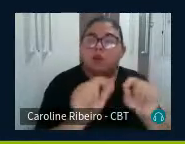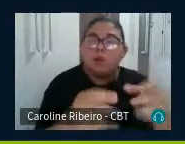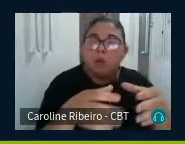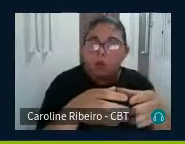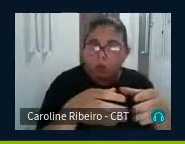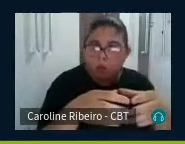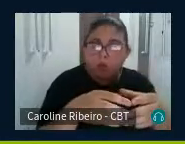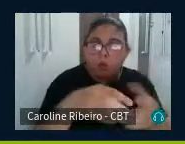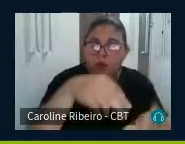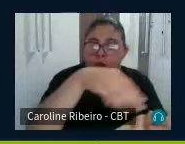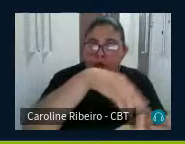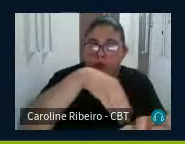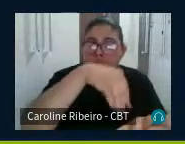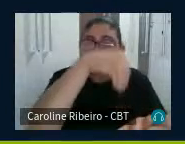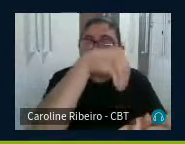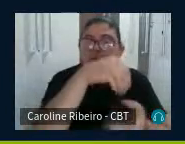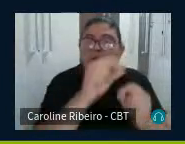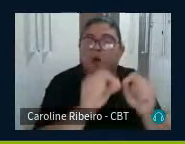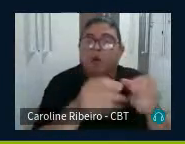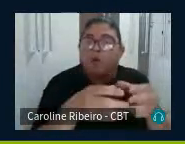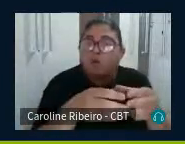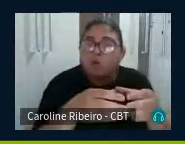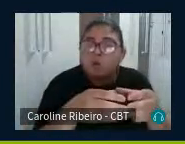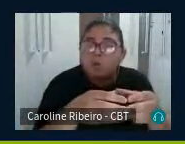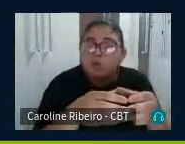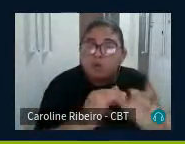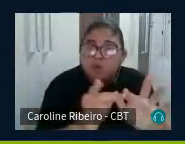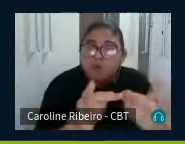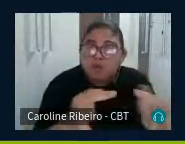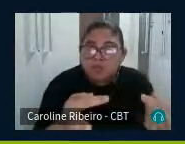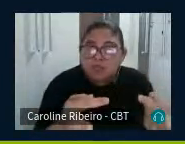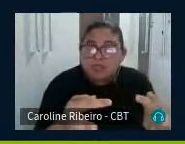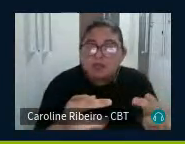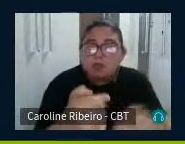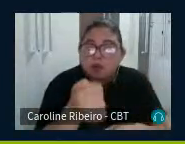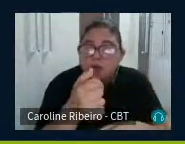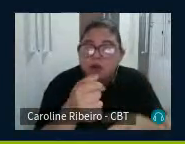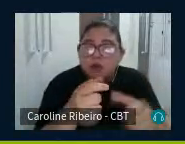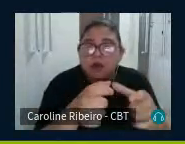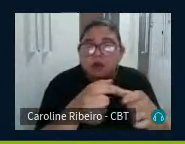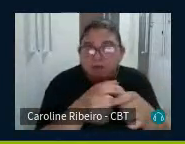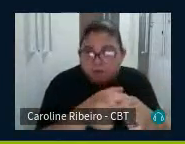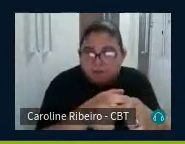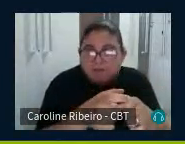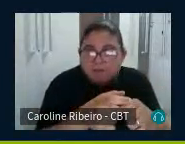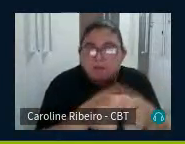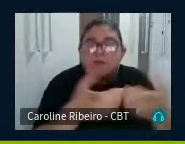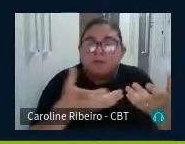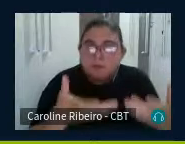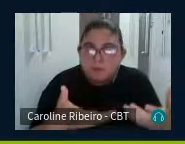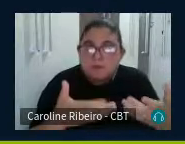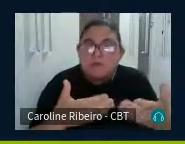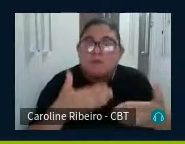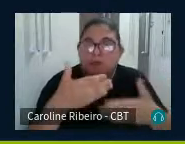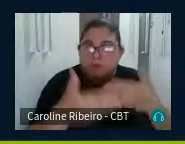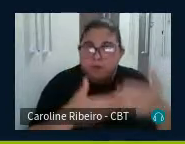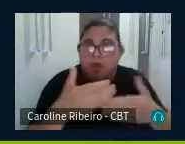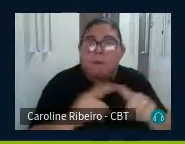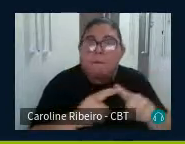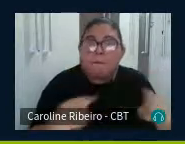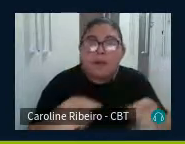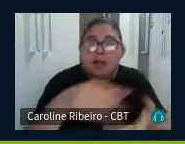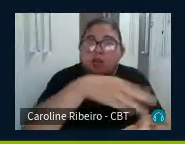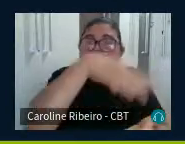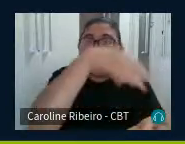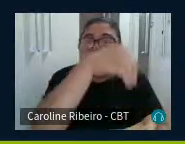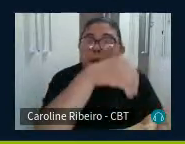NAPNE é pequeno, é um grupo pequeno. O NAPNE mesmo somos todos nós, né?